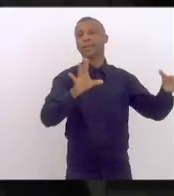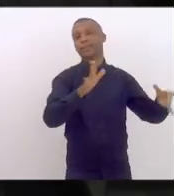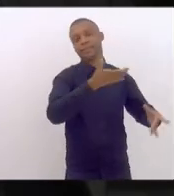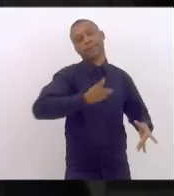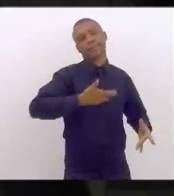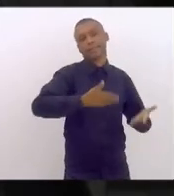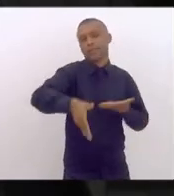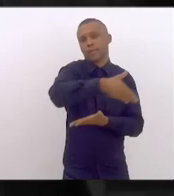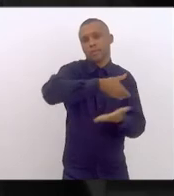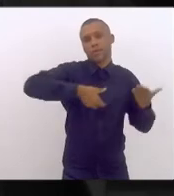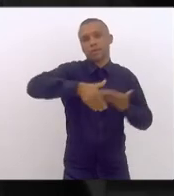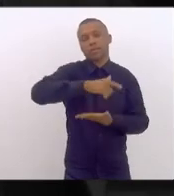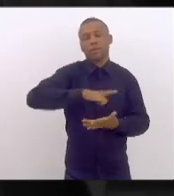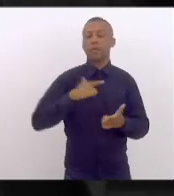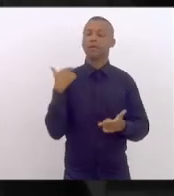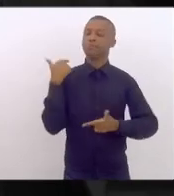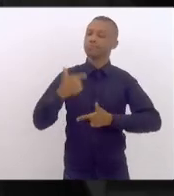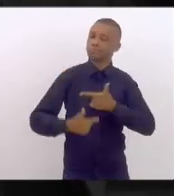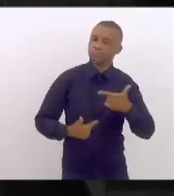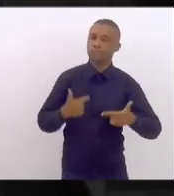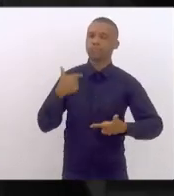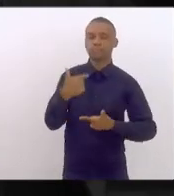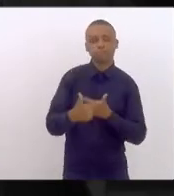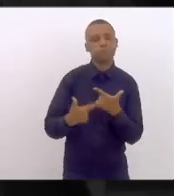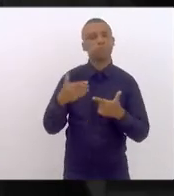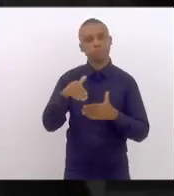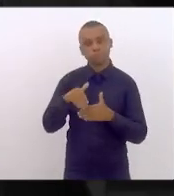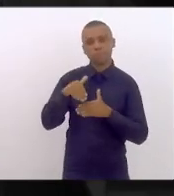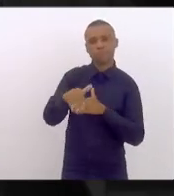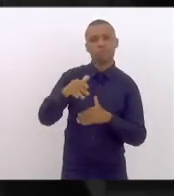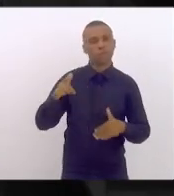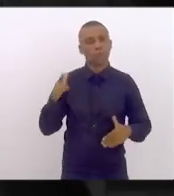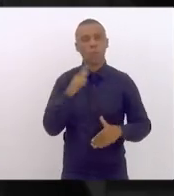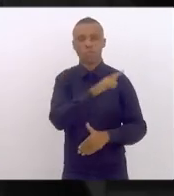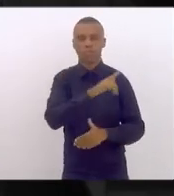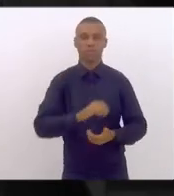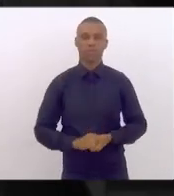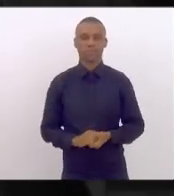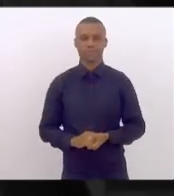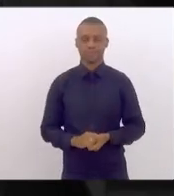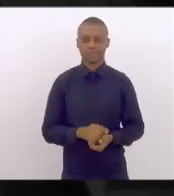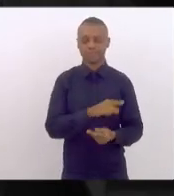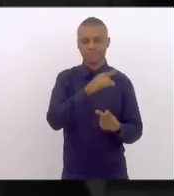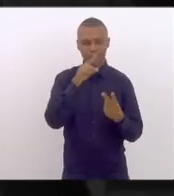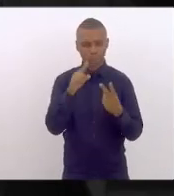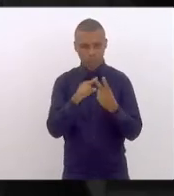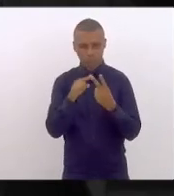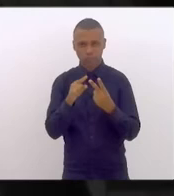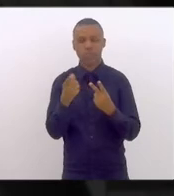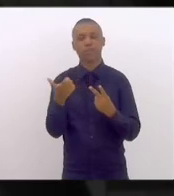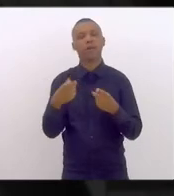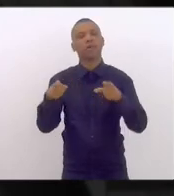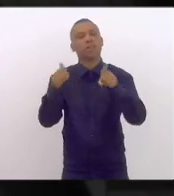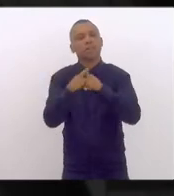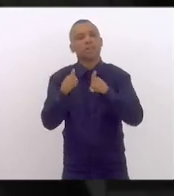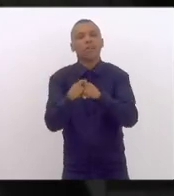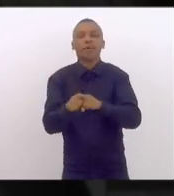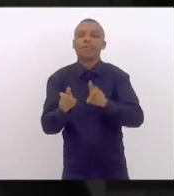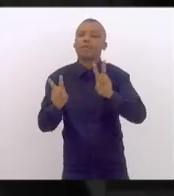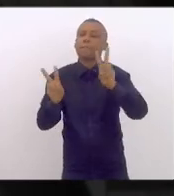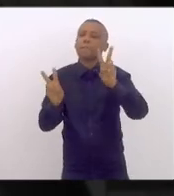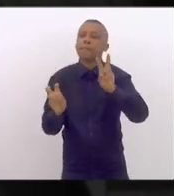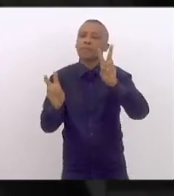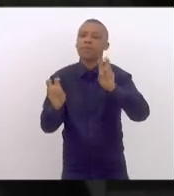tarefa pela frente para que isso se consolide em segundo lugar quero também mencionar